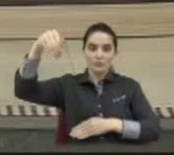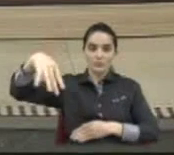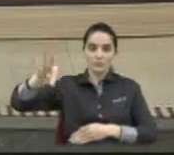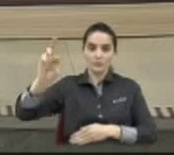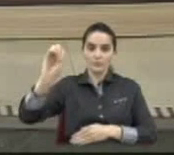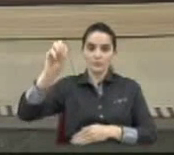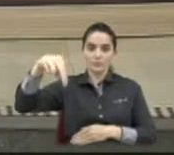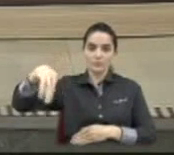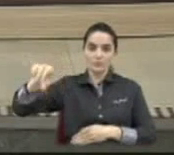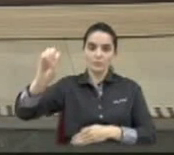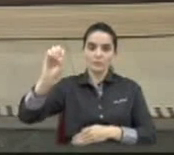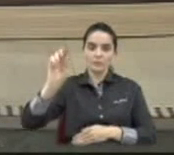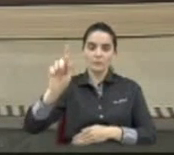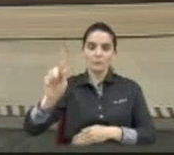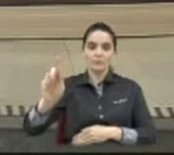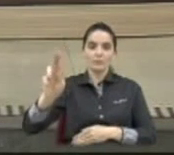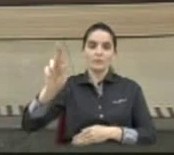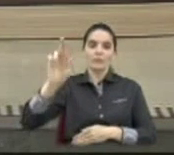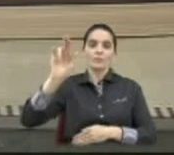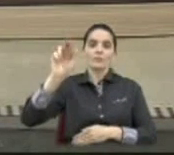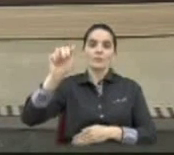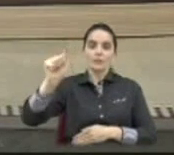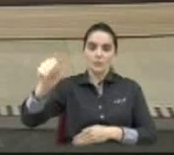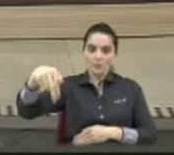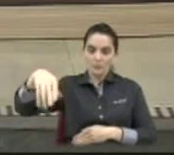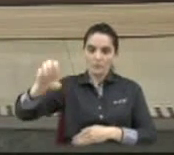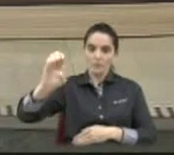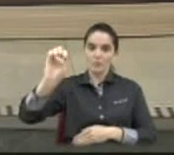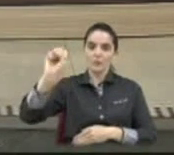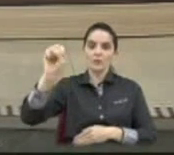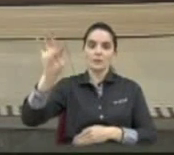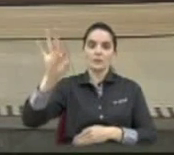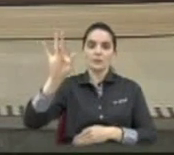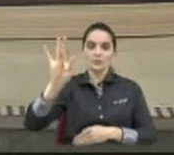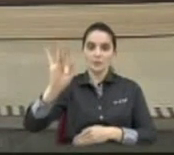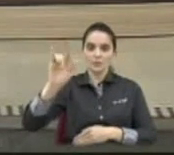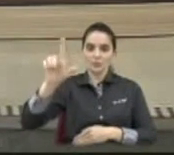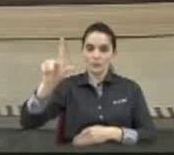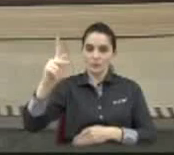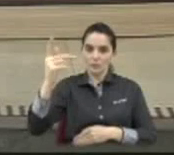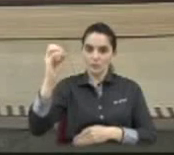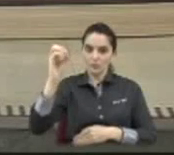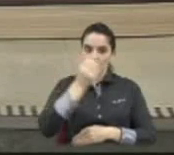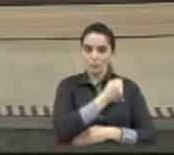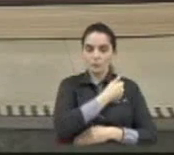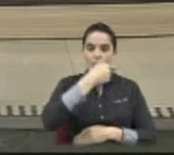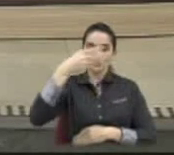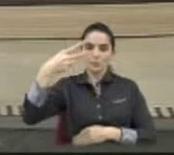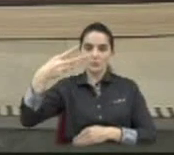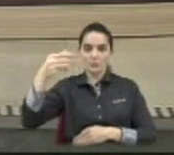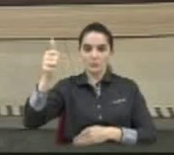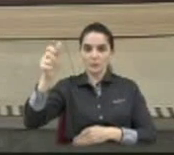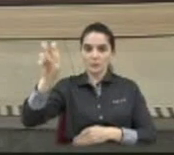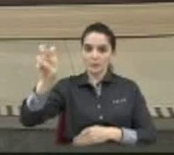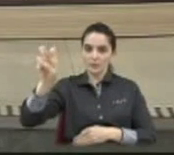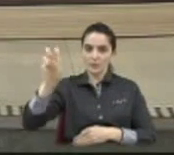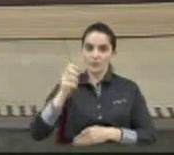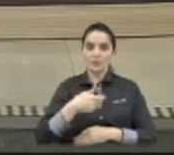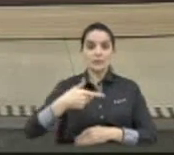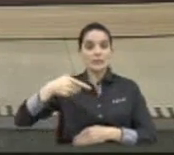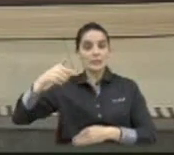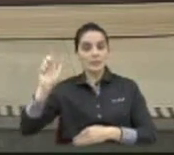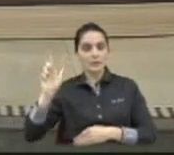localizado na via Antônio Cruanes Filho, número 315, no bairro do Graminha, no bairro da